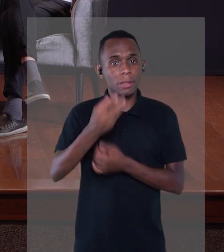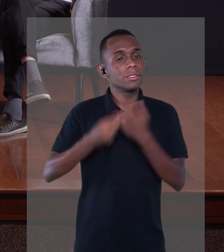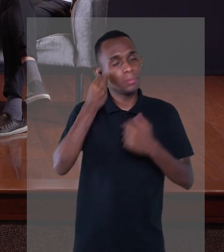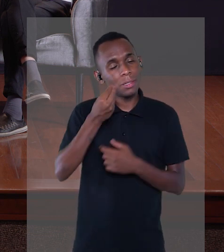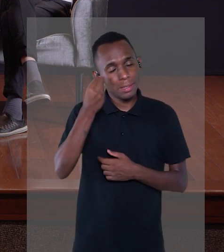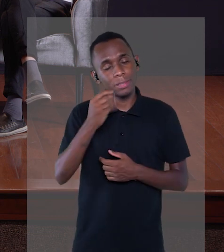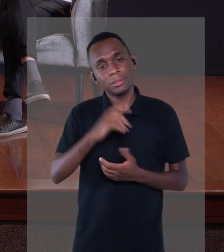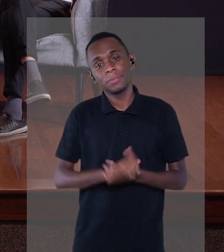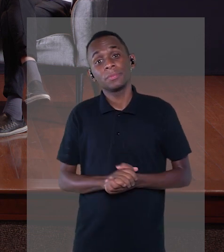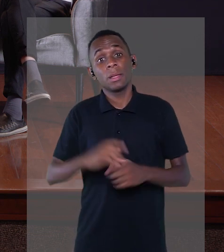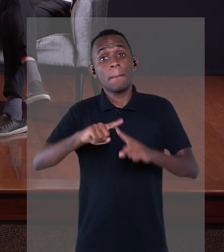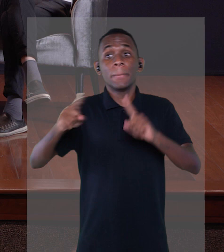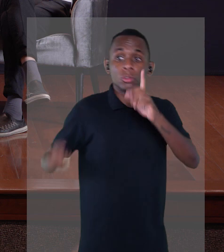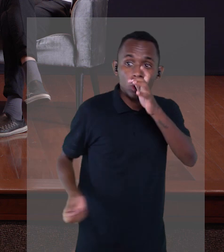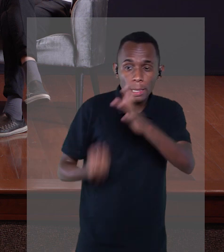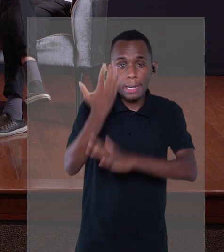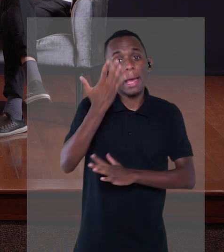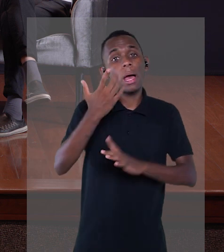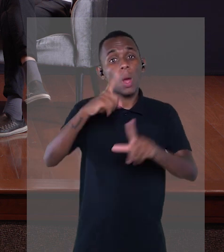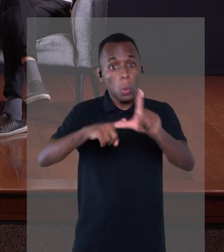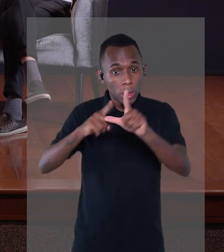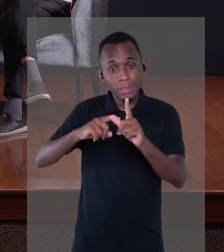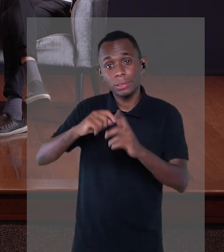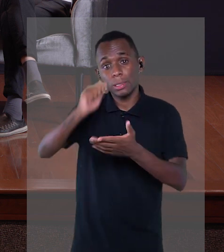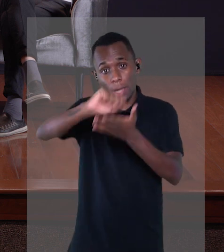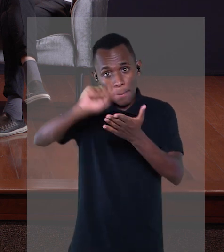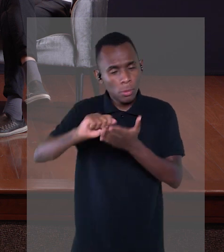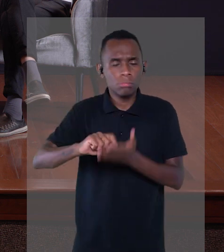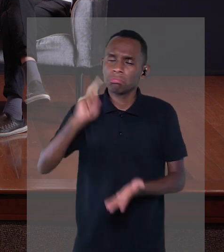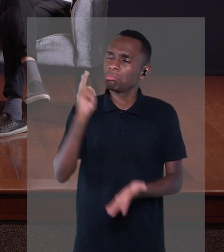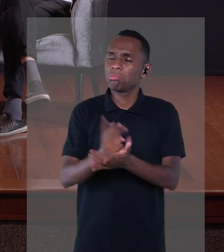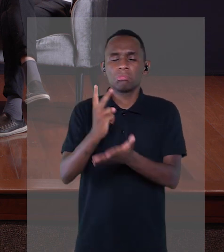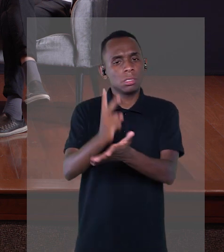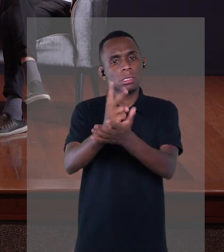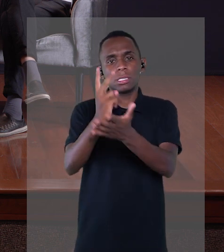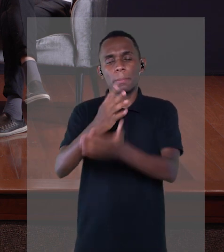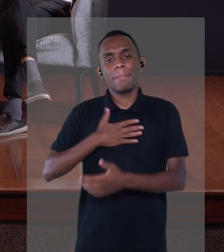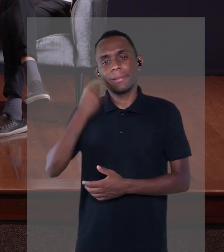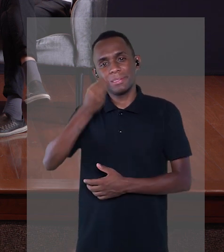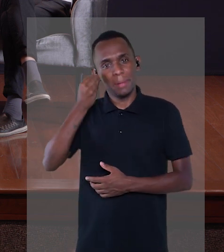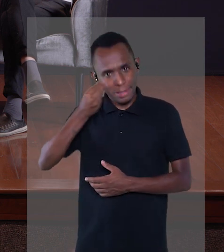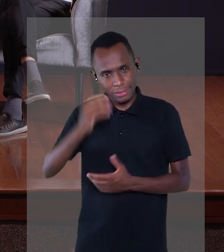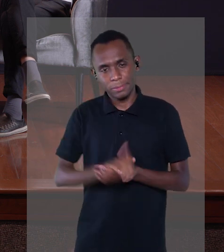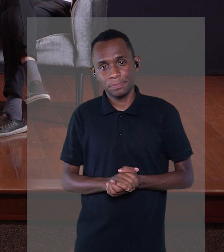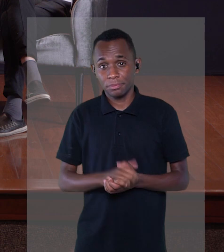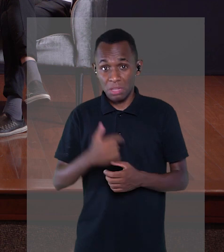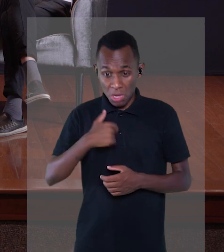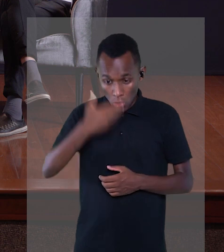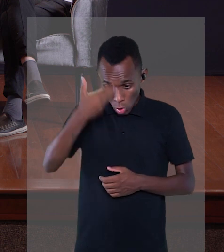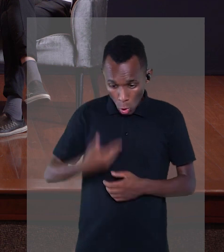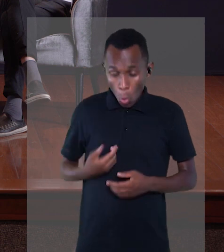música, mas a composição, essa sempre fez parte, assim, né? Embora eu não seja